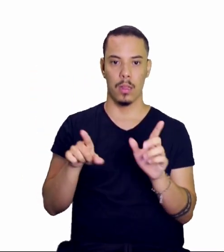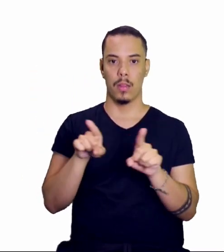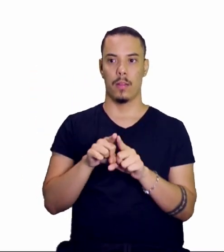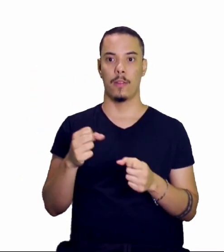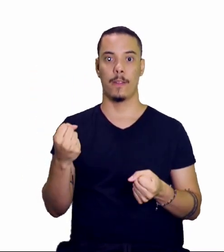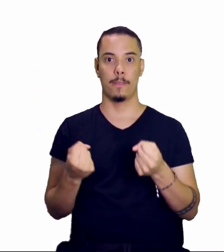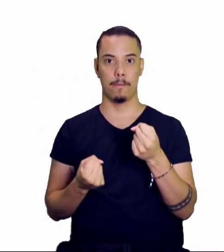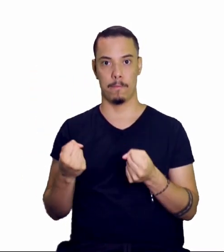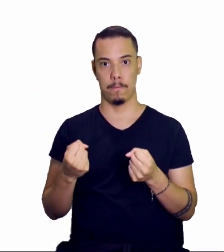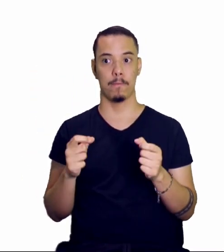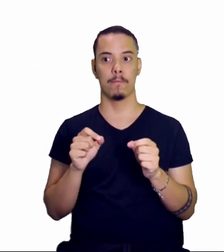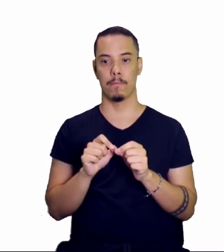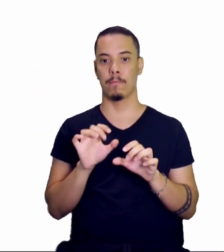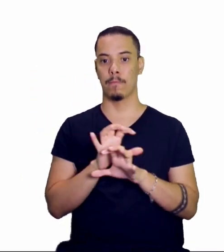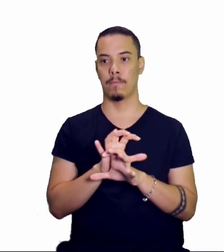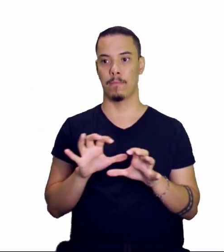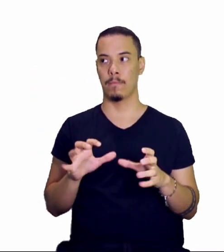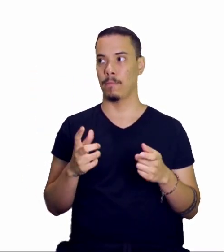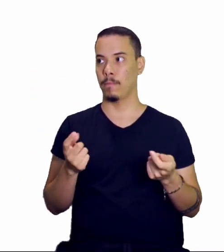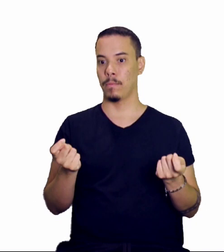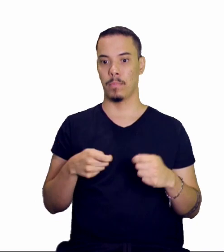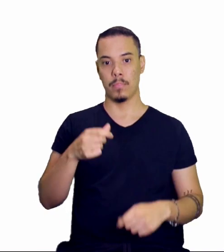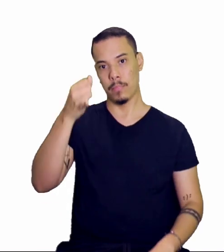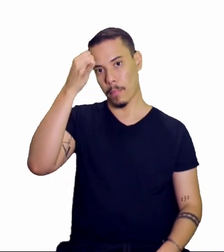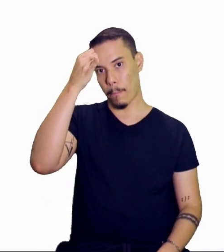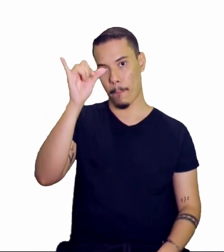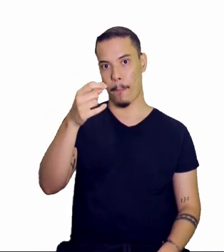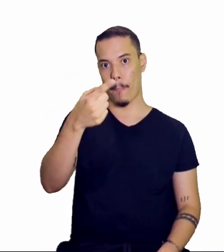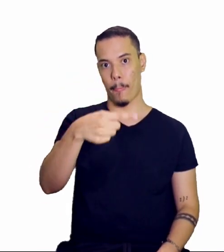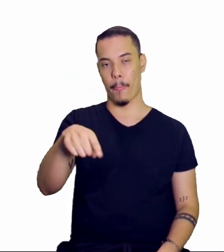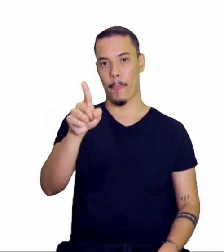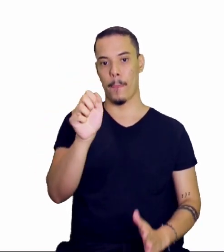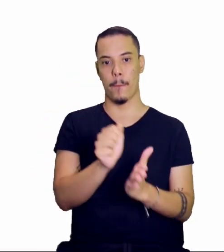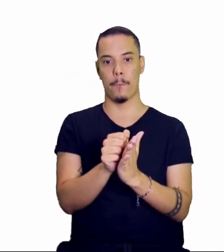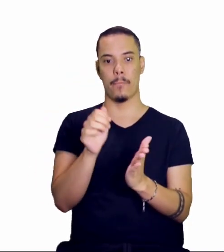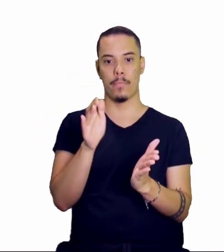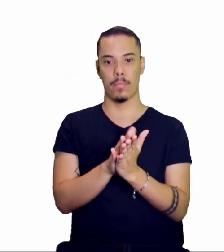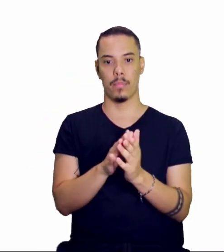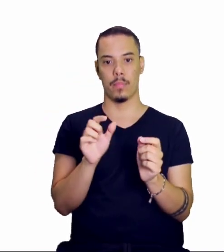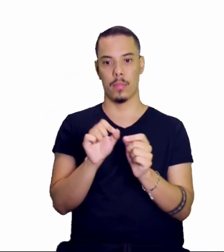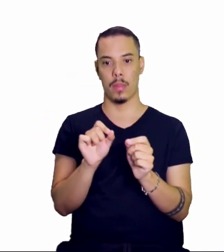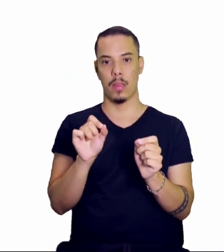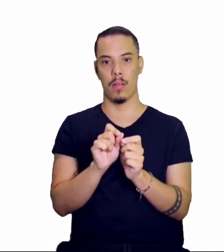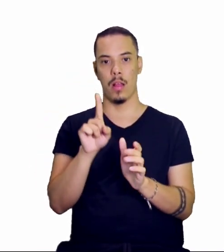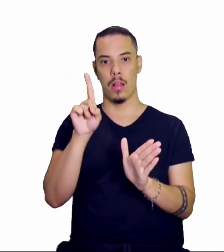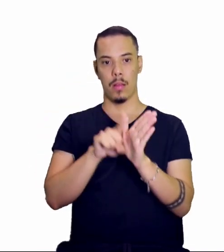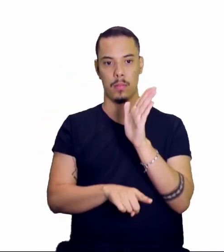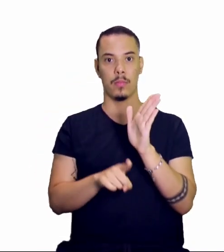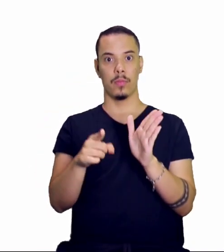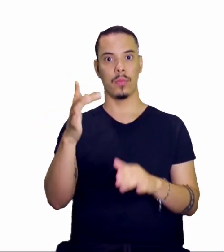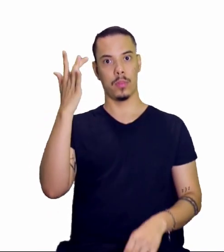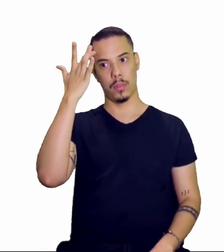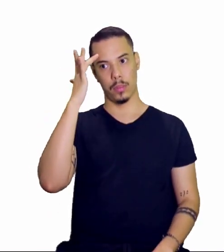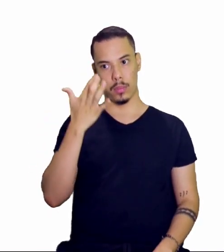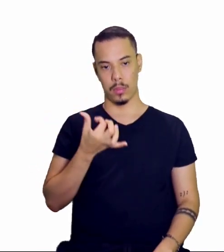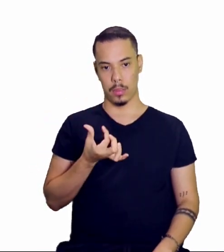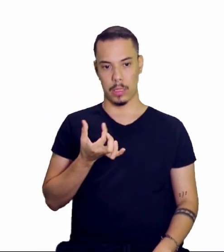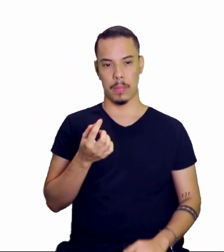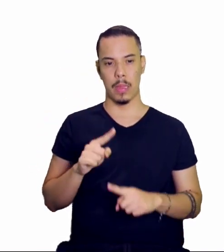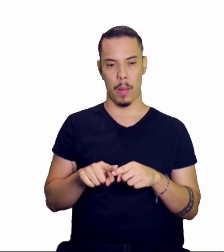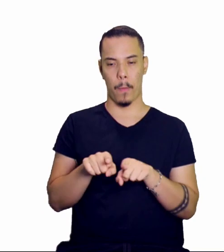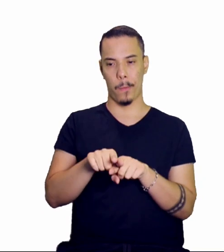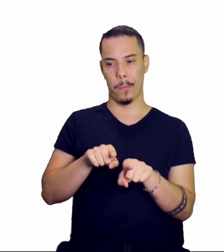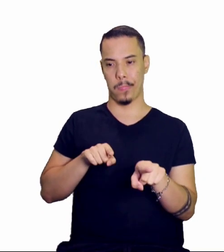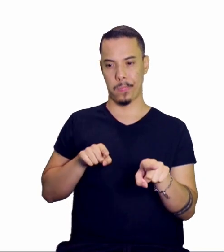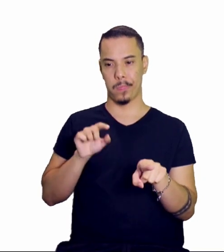carro já é feito com isso, para poder evitar de você tomar as multas. Eles fazem uma defasagem para que você achar que está 60, você está menos de 60.